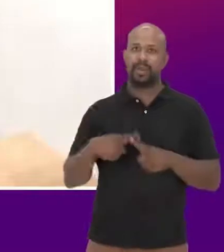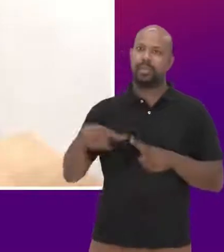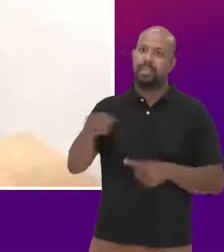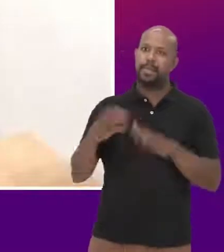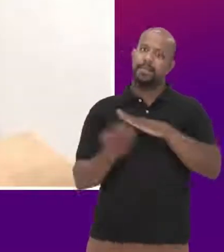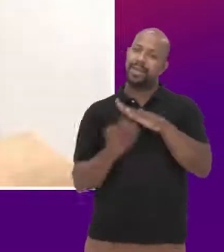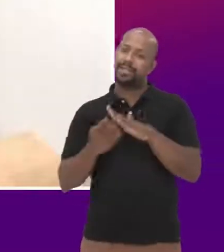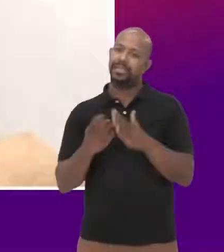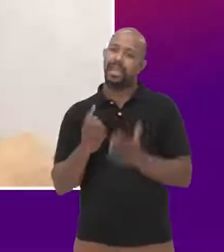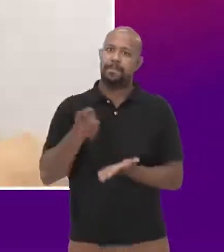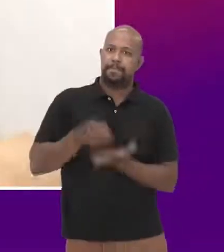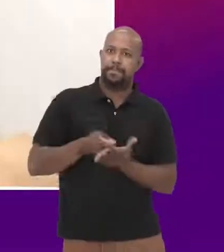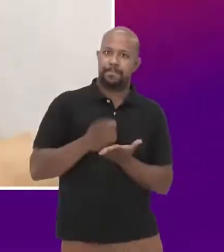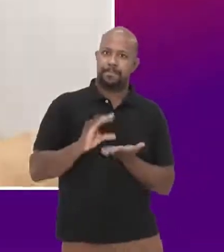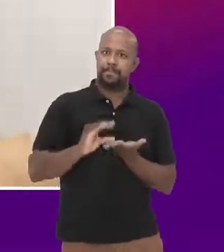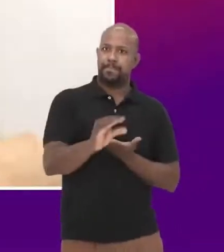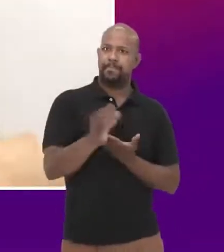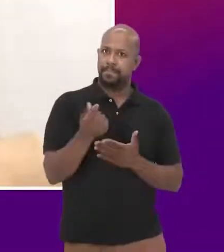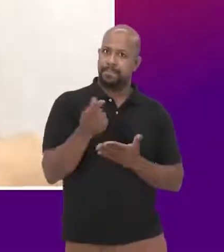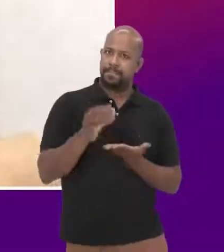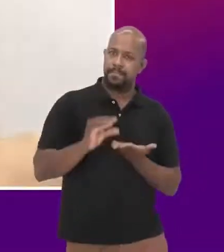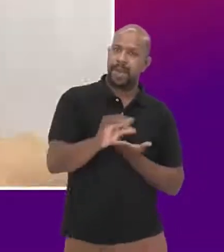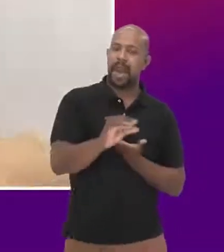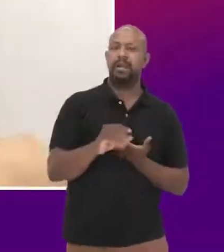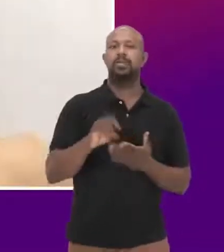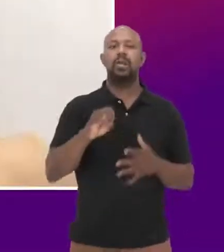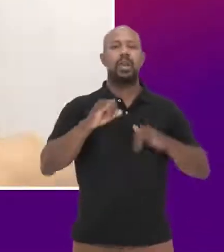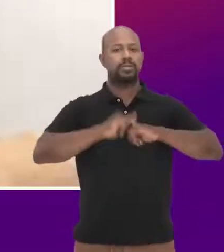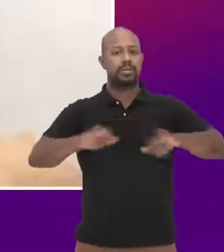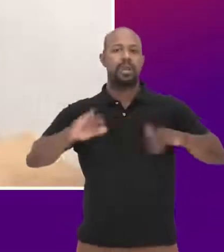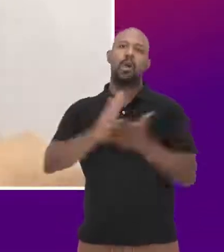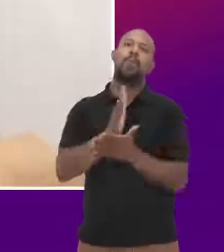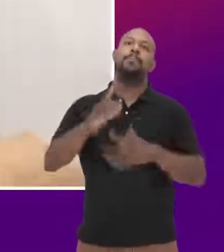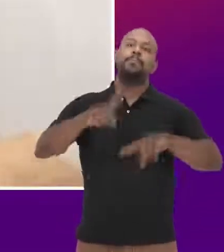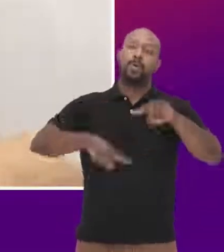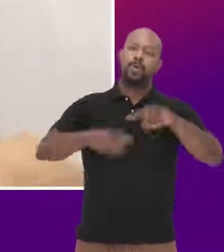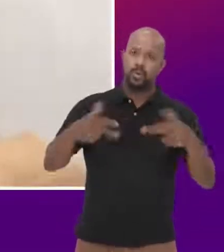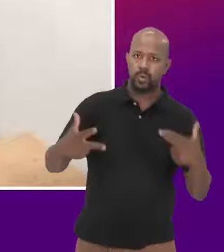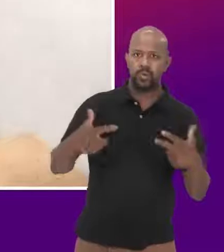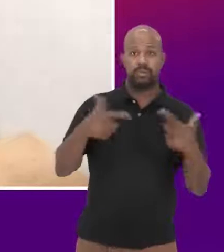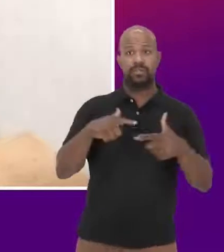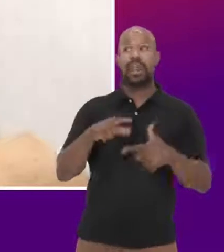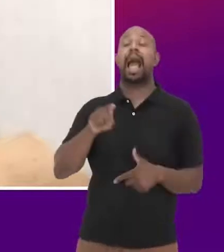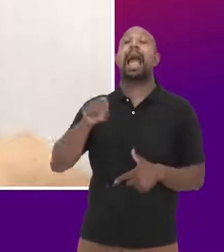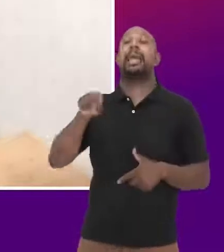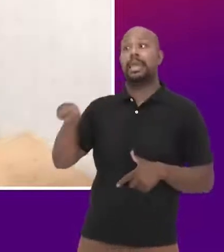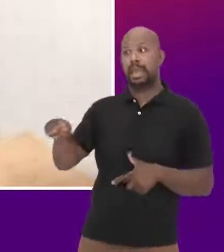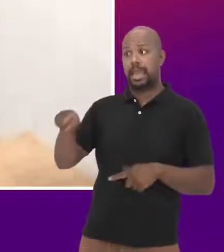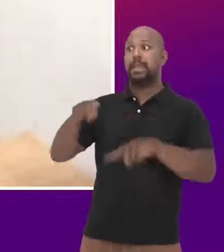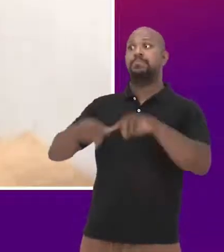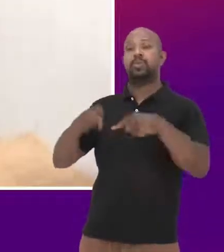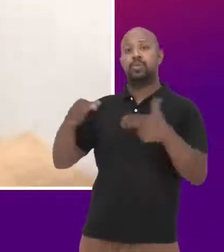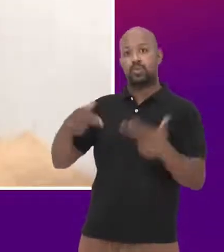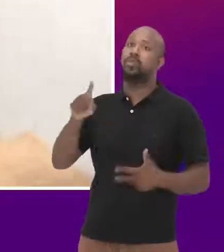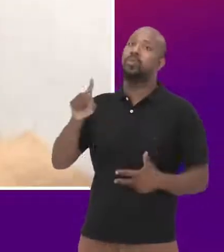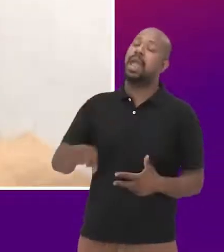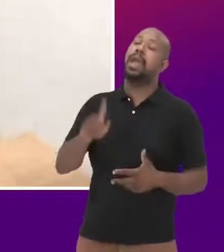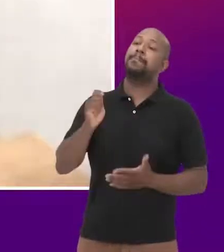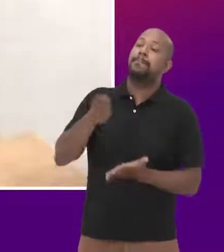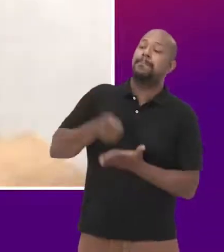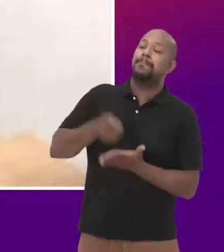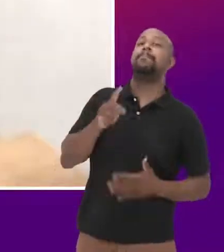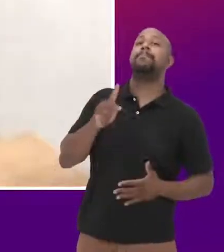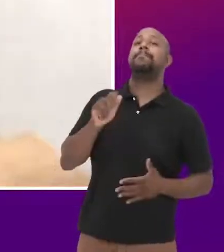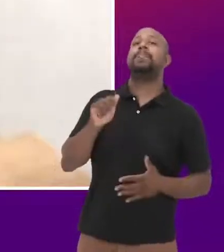patrocínio, e quando eles anunciam algum produto, algum serviço e dizem que aquele produto é patrocinado,